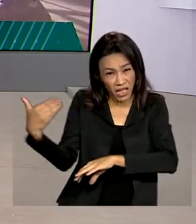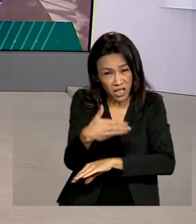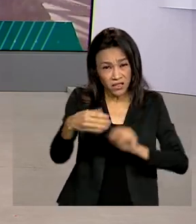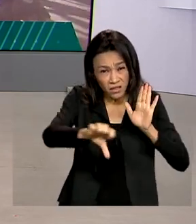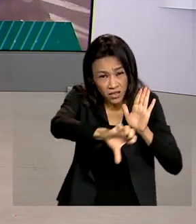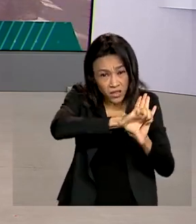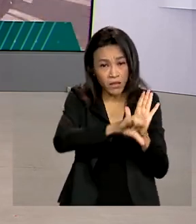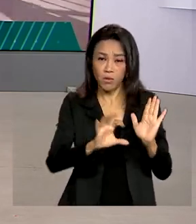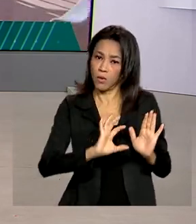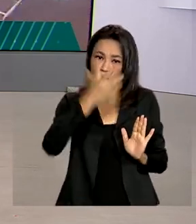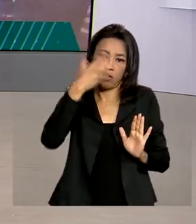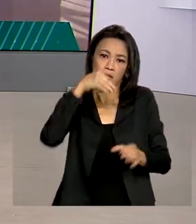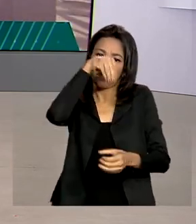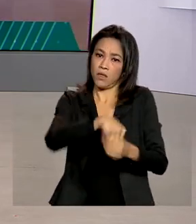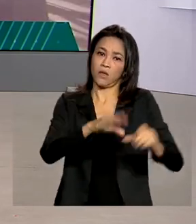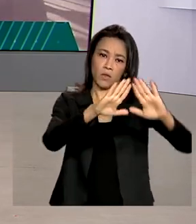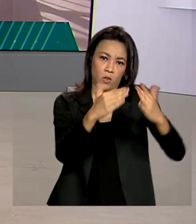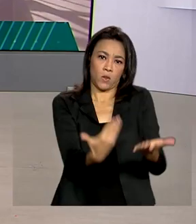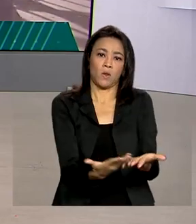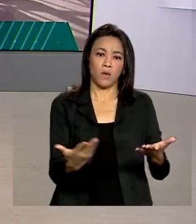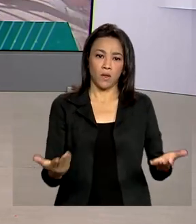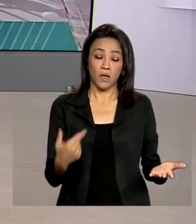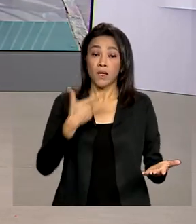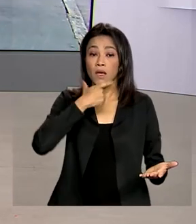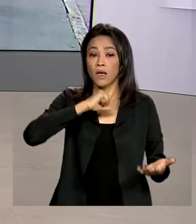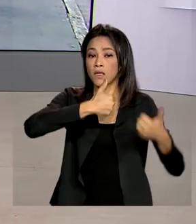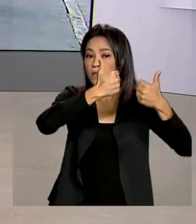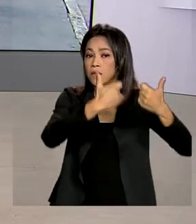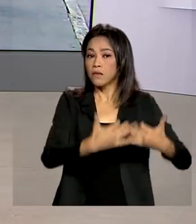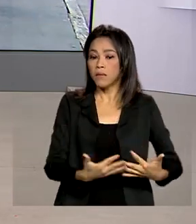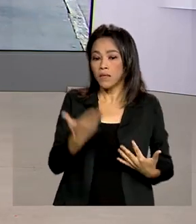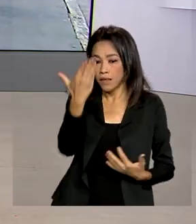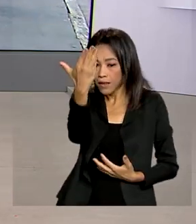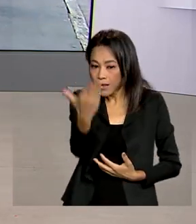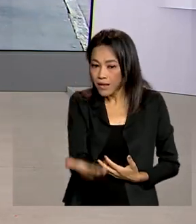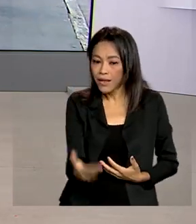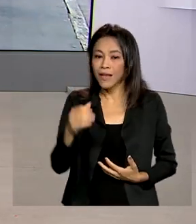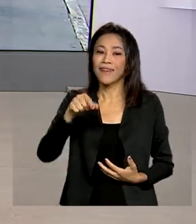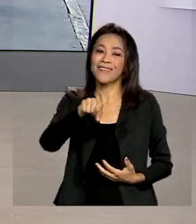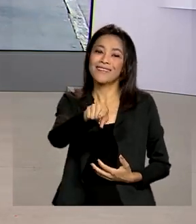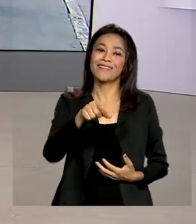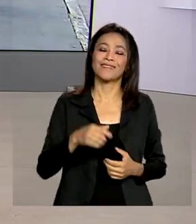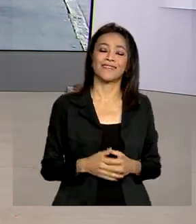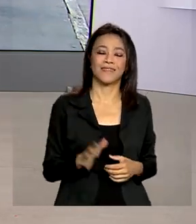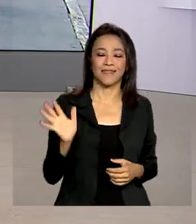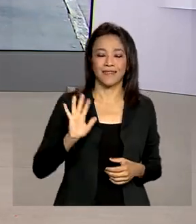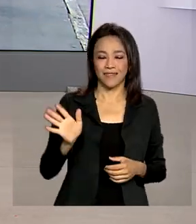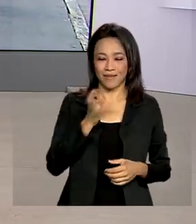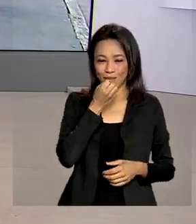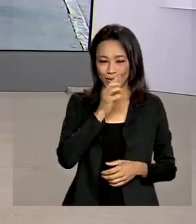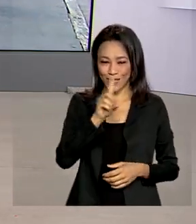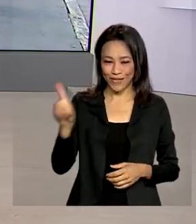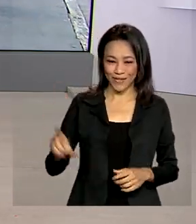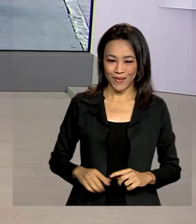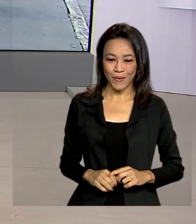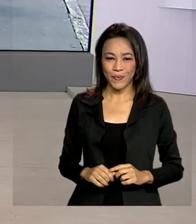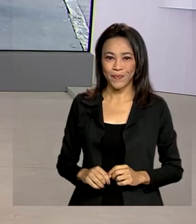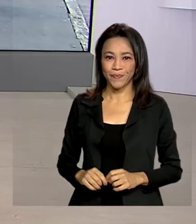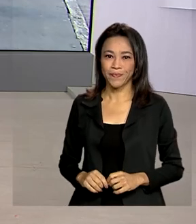cometido no ambiente escolar quem tem as informações para a gente direto de São Paulo é Júlia Bailarina e Júlia Bom dia